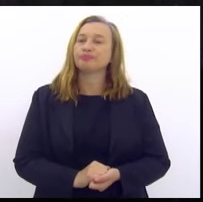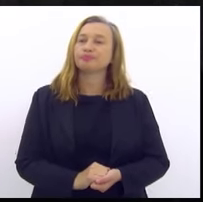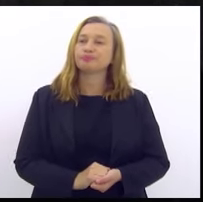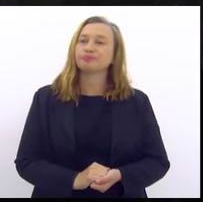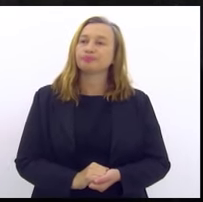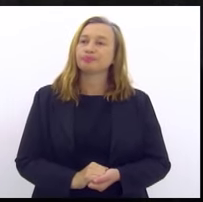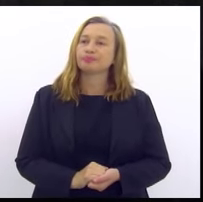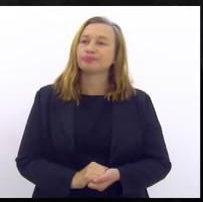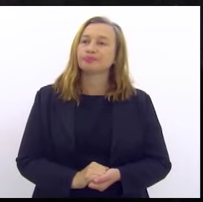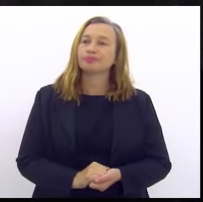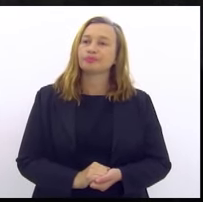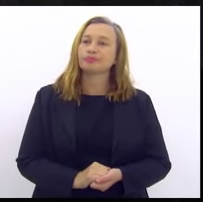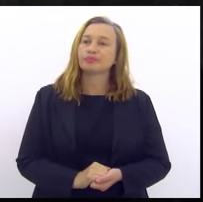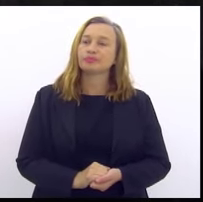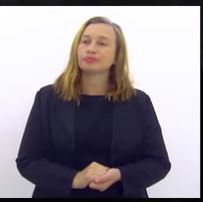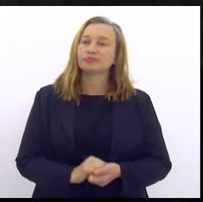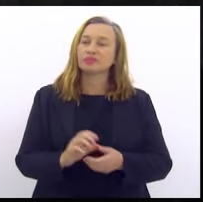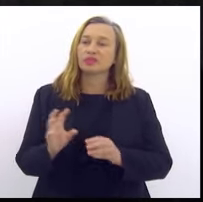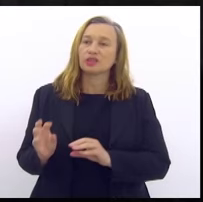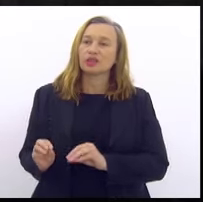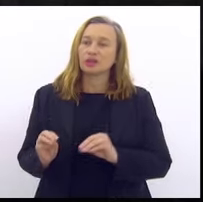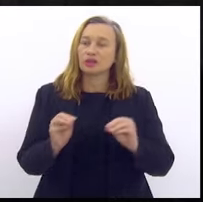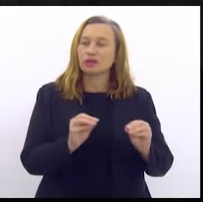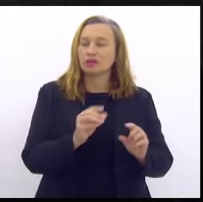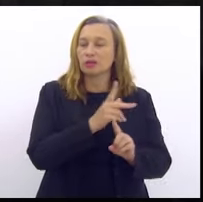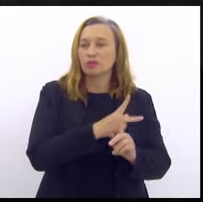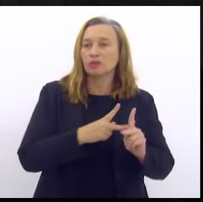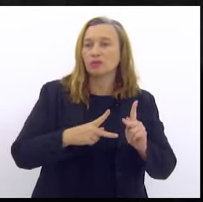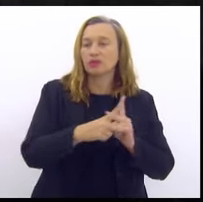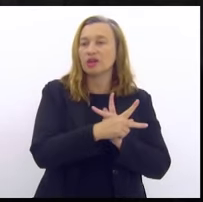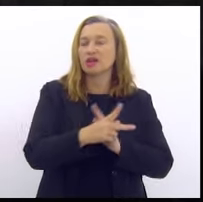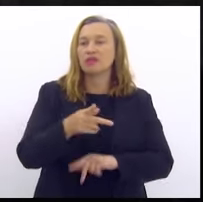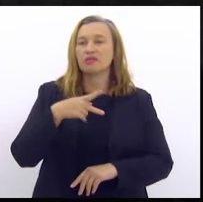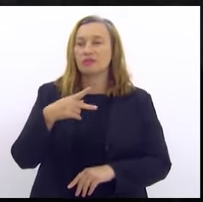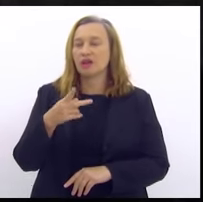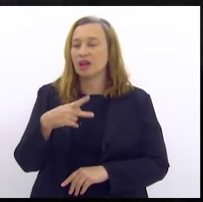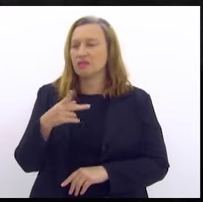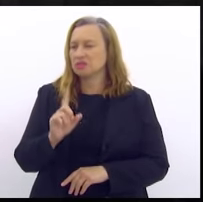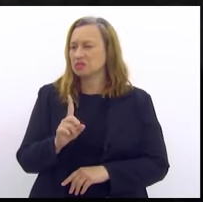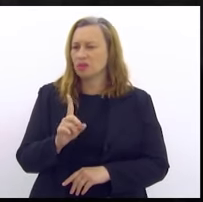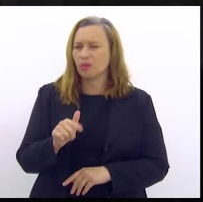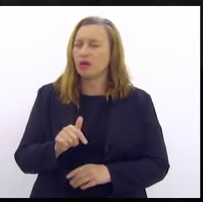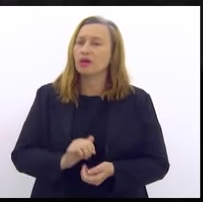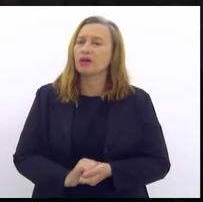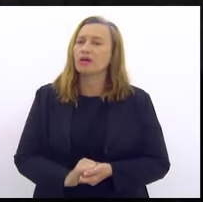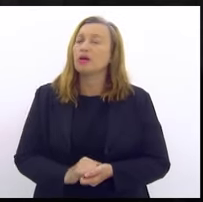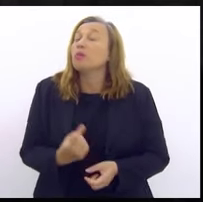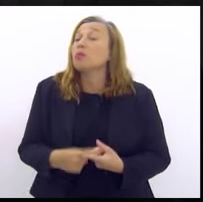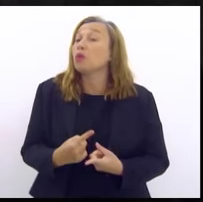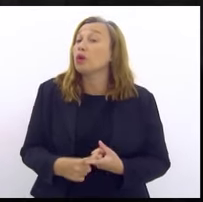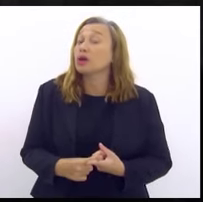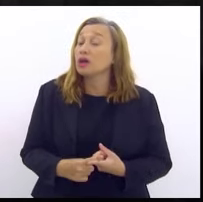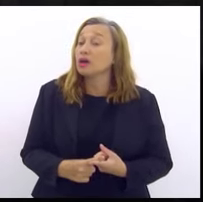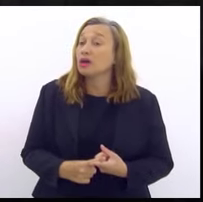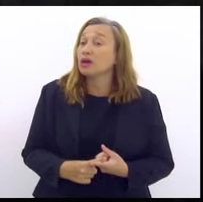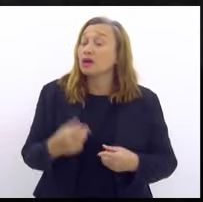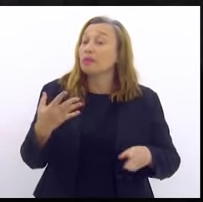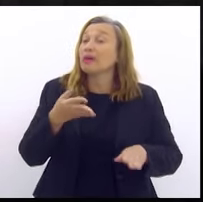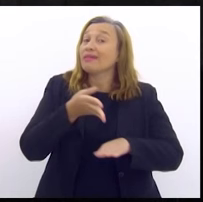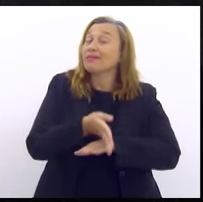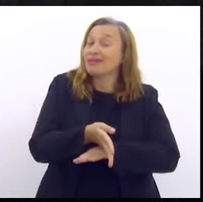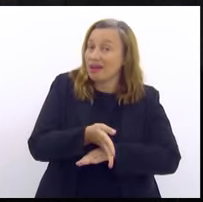que passariam para o Rio Previdência. E dizíamos nós que não era. Por quê? Porque para